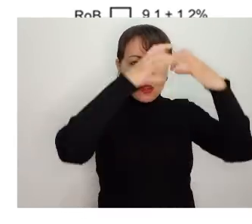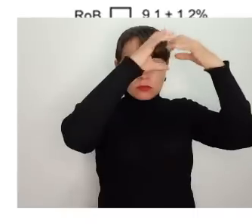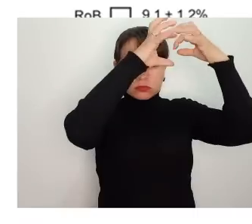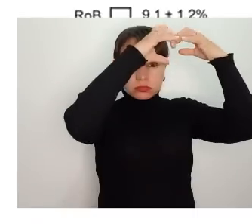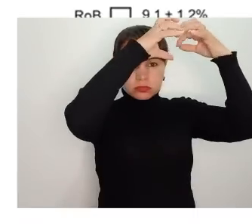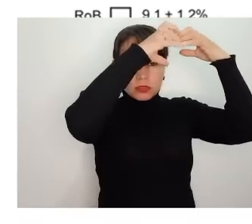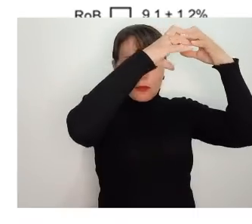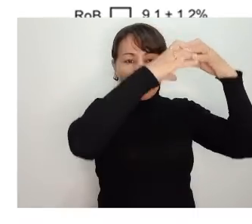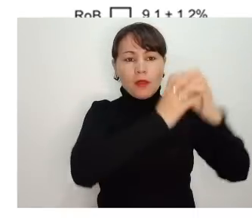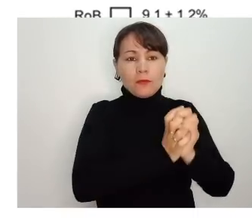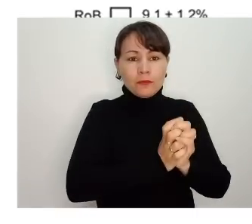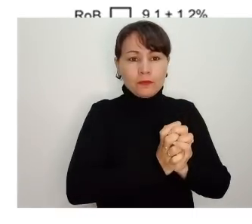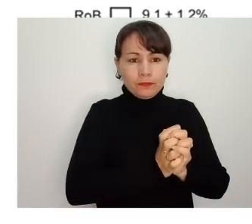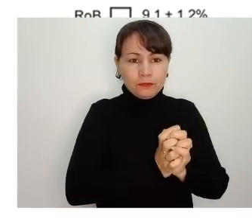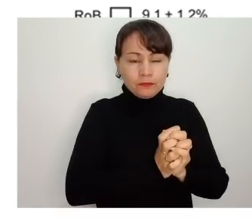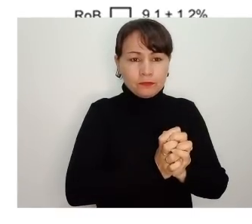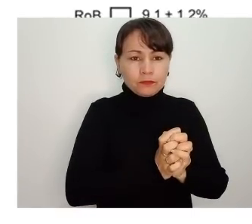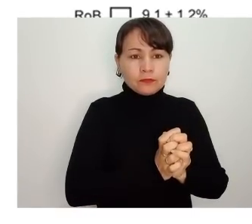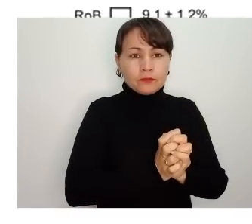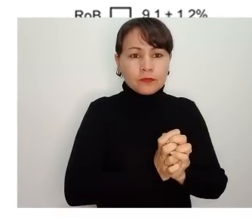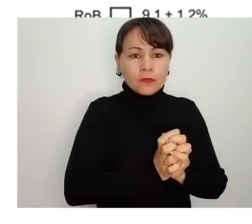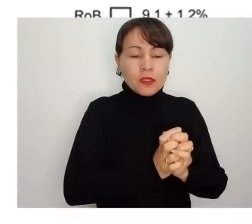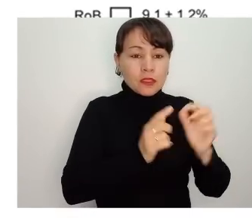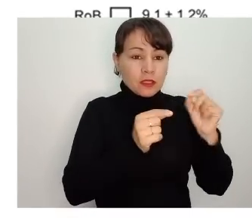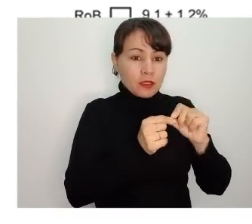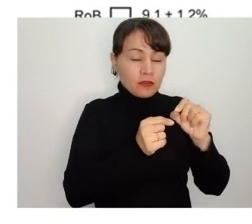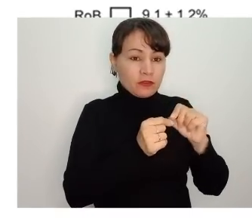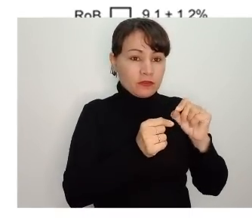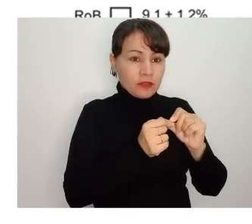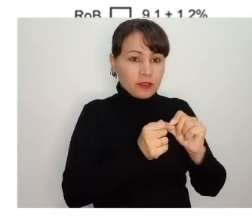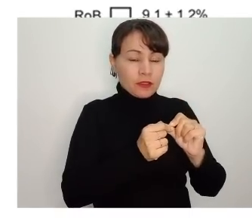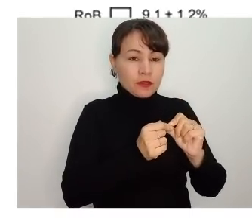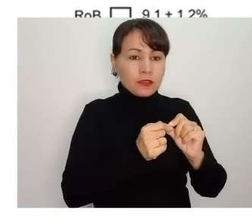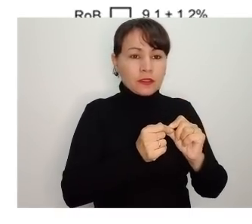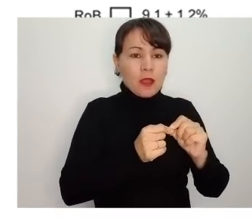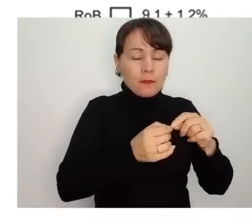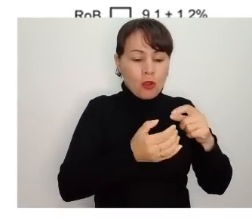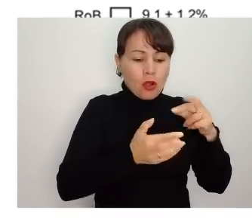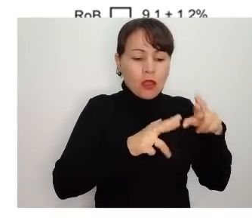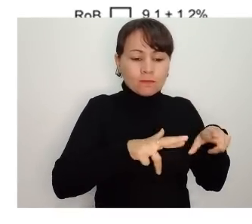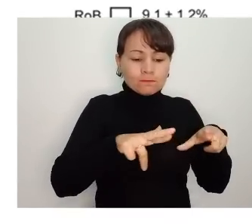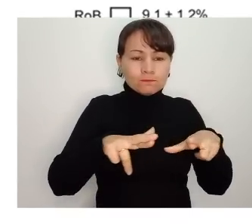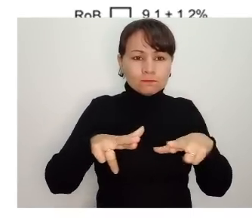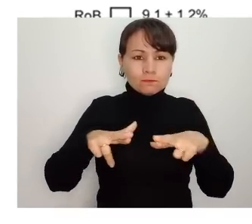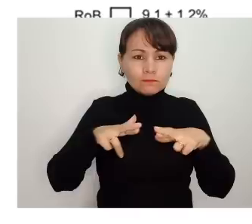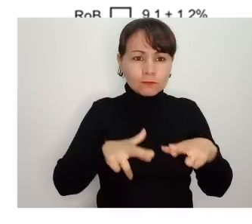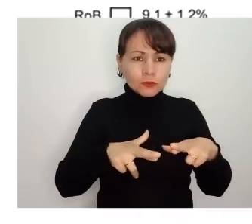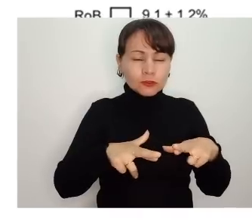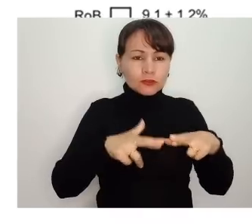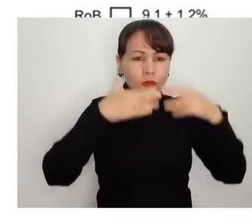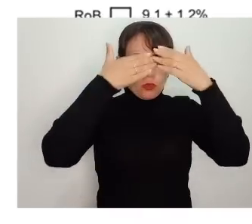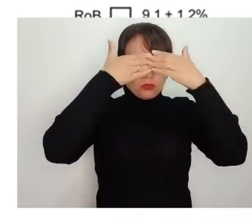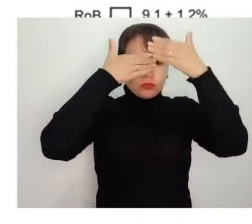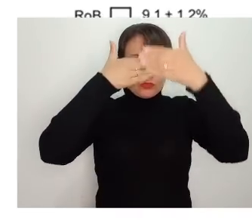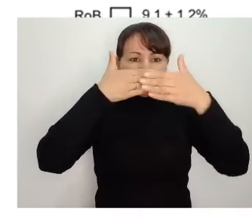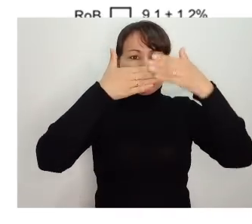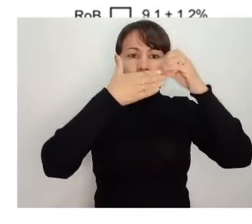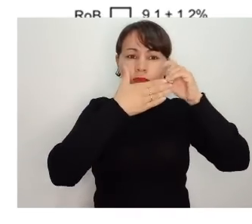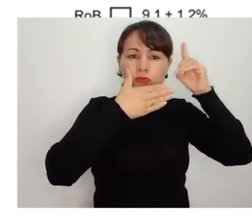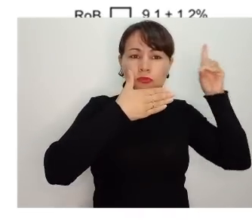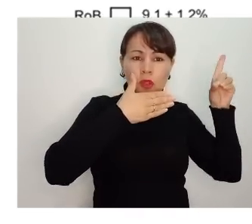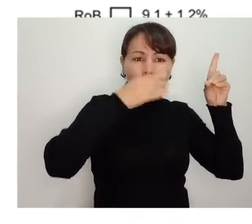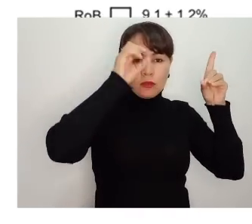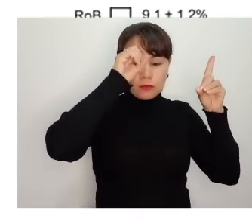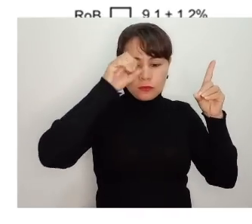encefálica, e essa estrutura encefálica formada, então, por regiões corticais, hemisfério direito,